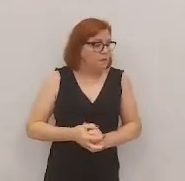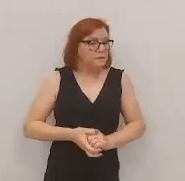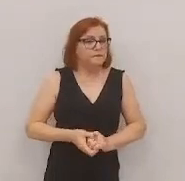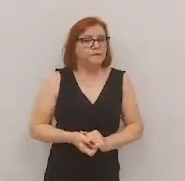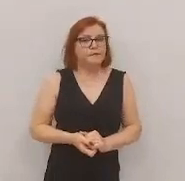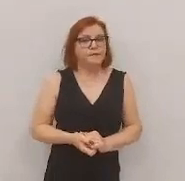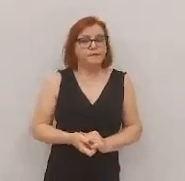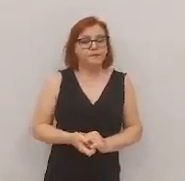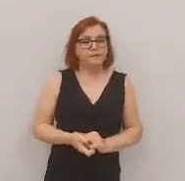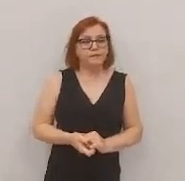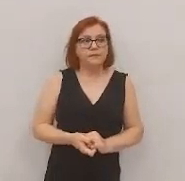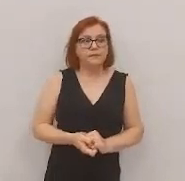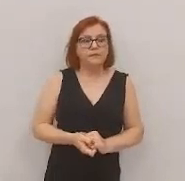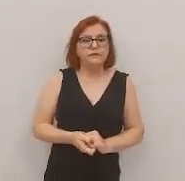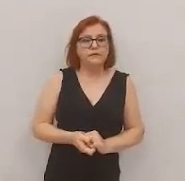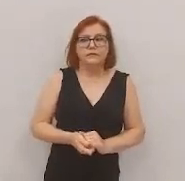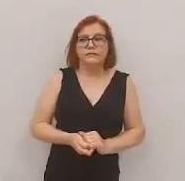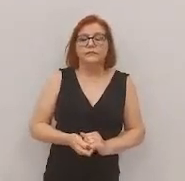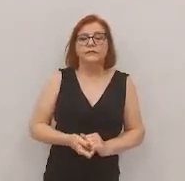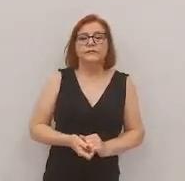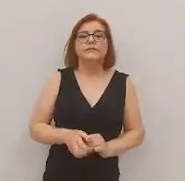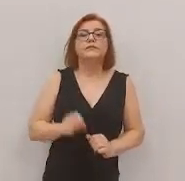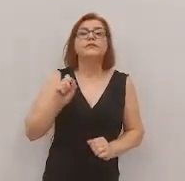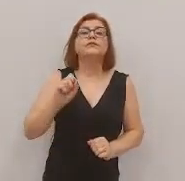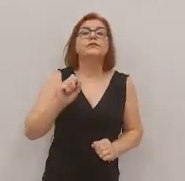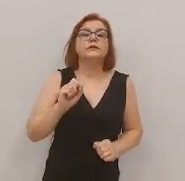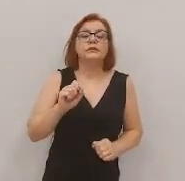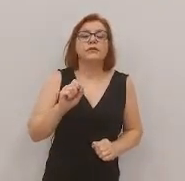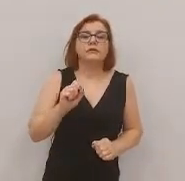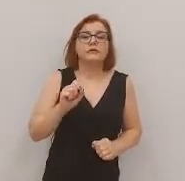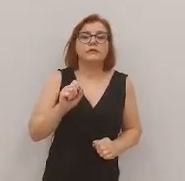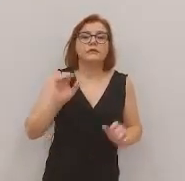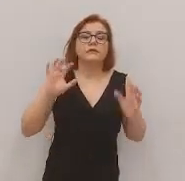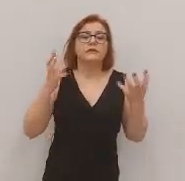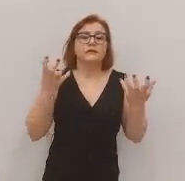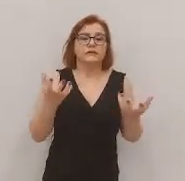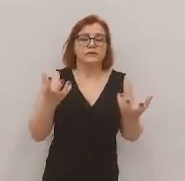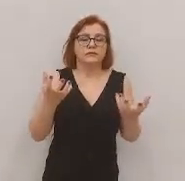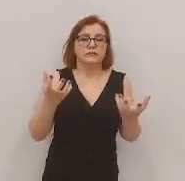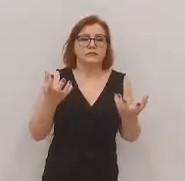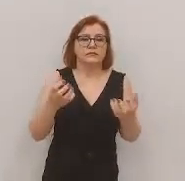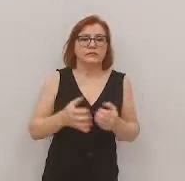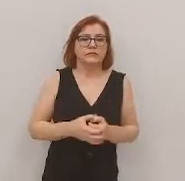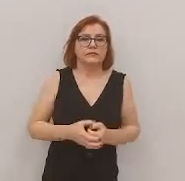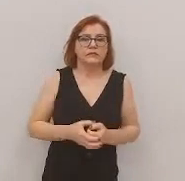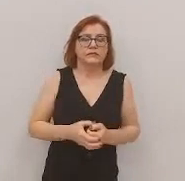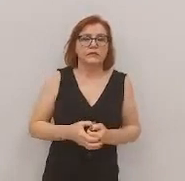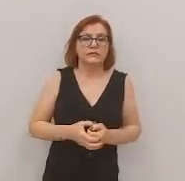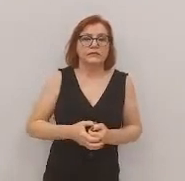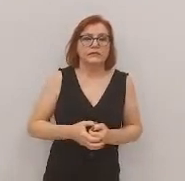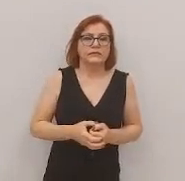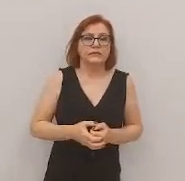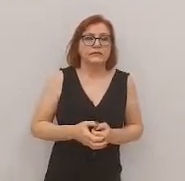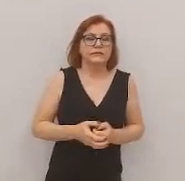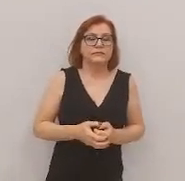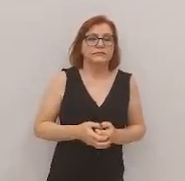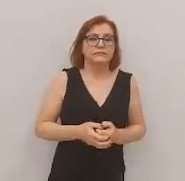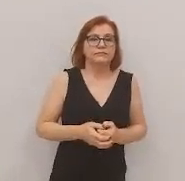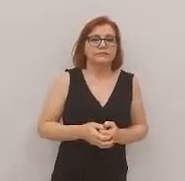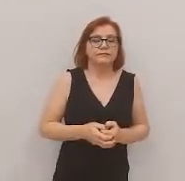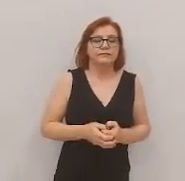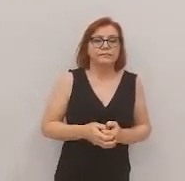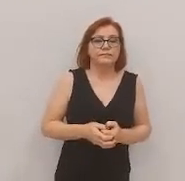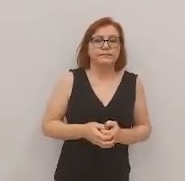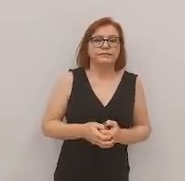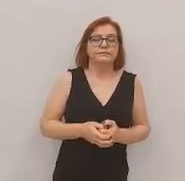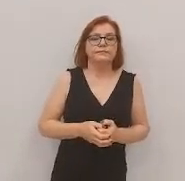Sabe o que aconteceu? Qual era a melhor arma que Satanás tinha? Era esse